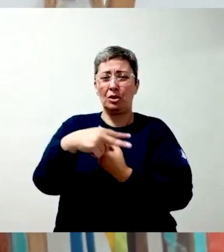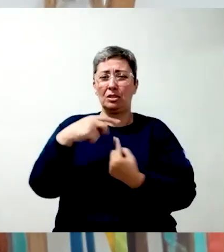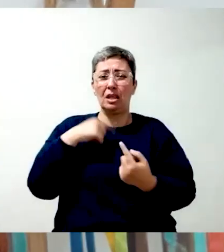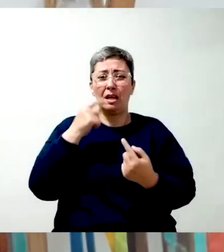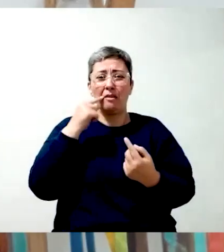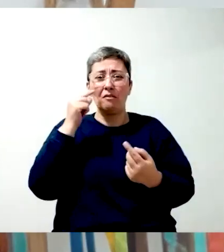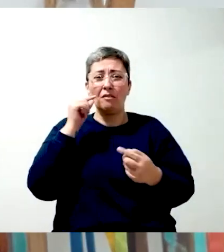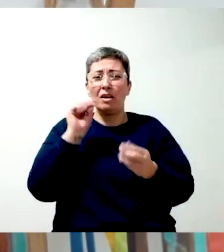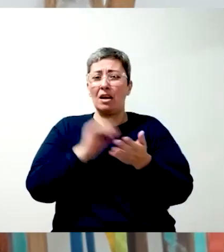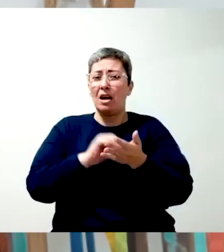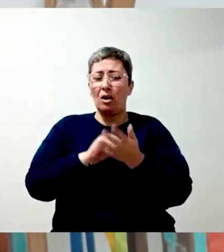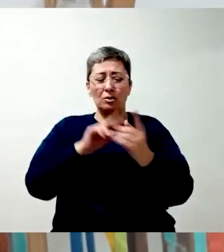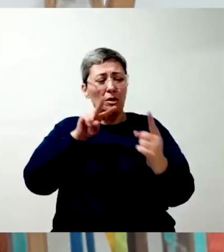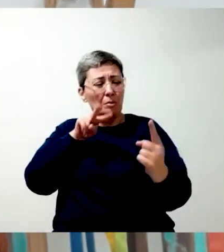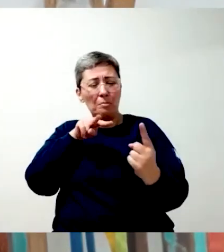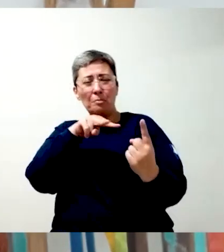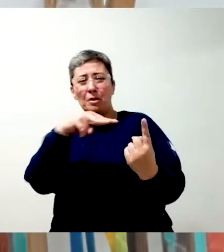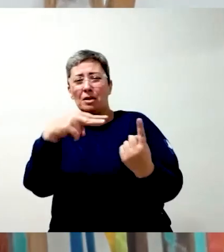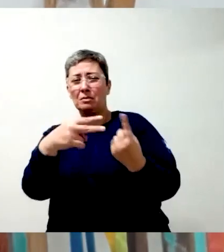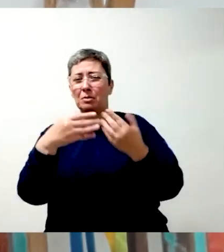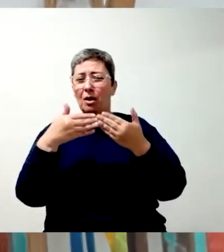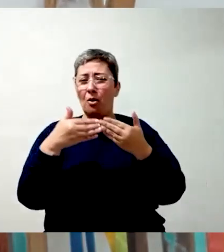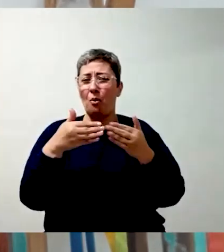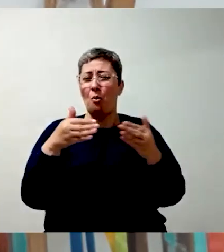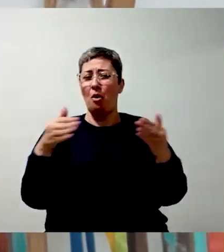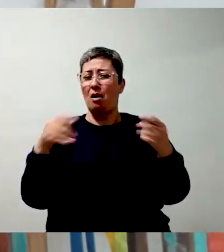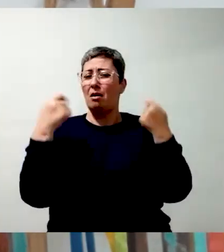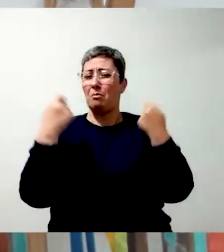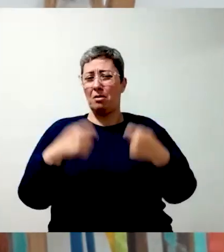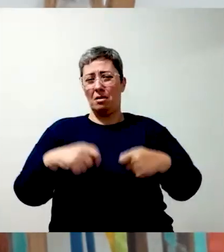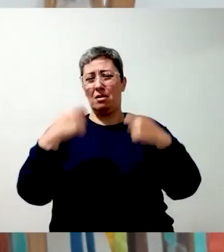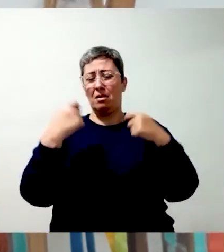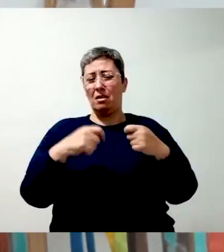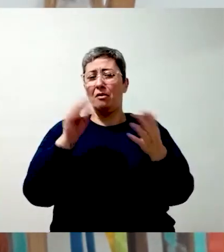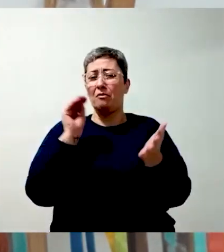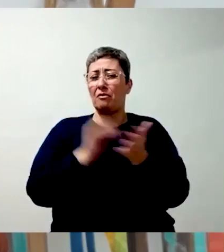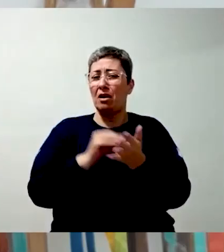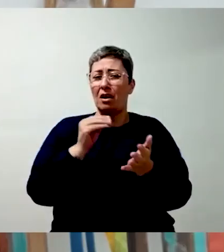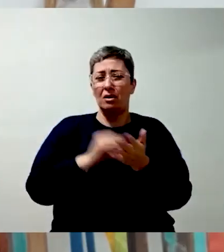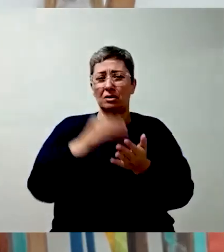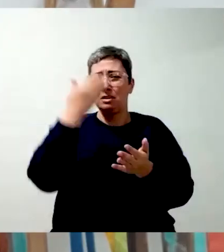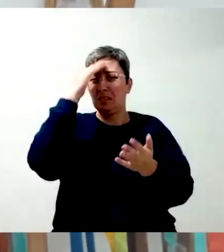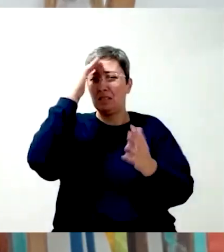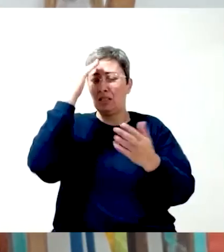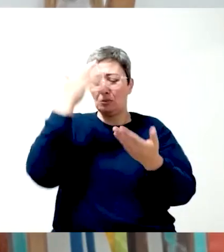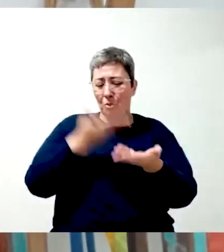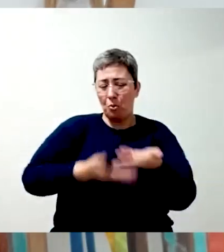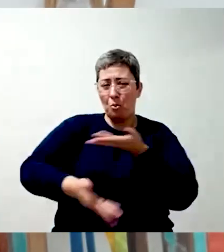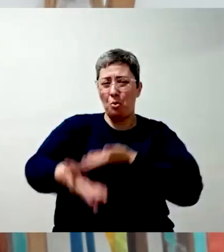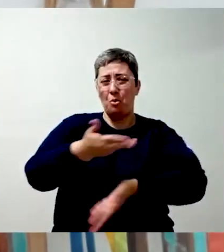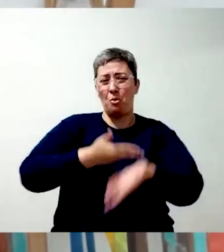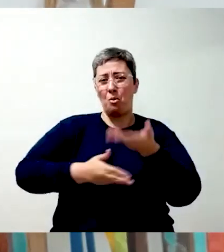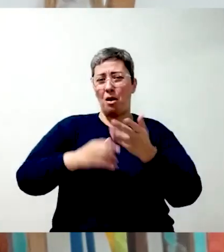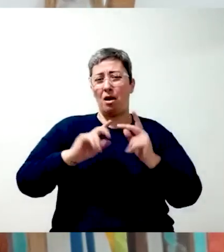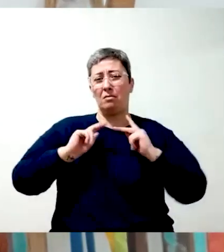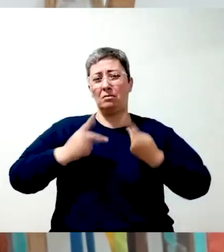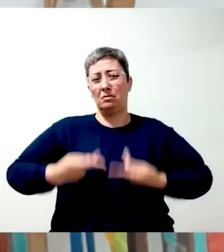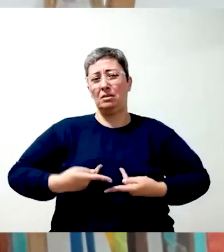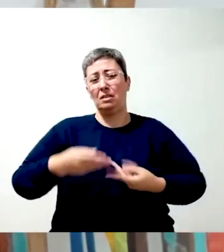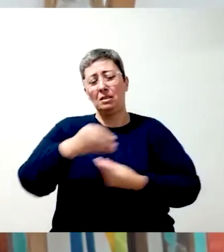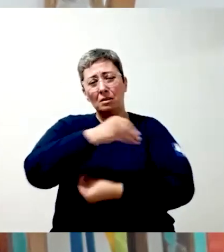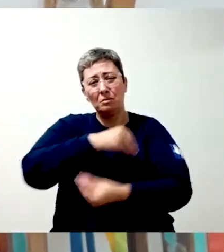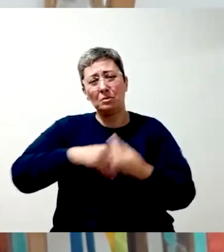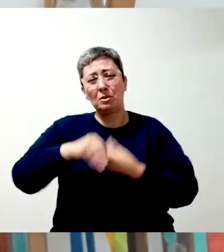de perspectiva mais ampliada, é falta de entendimento do outro, do ser humano e